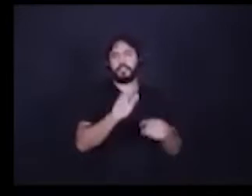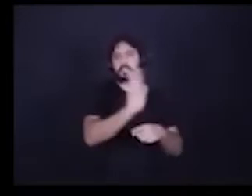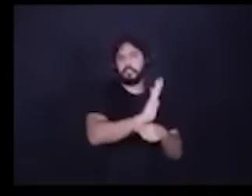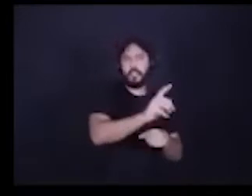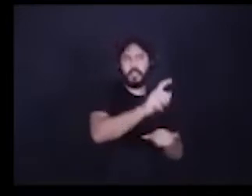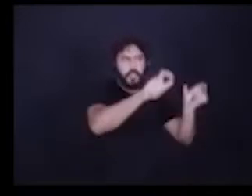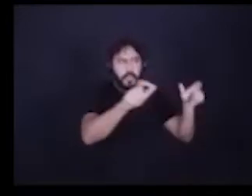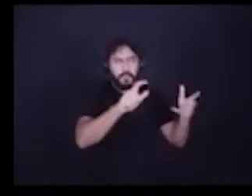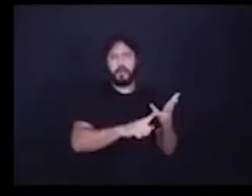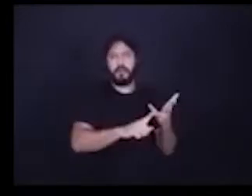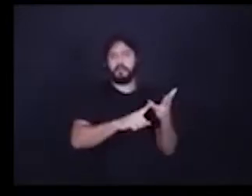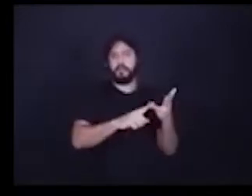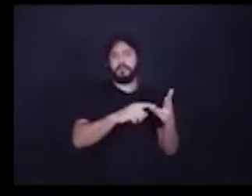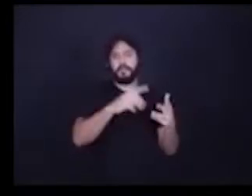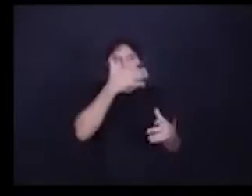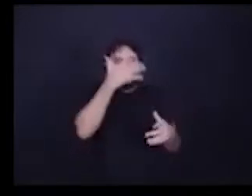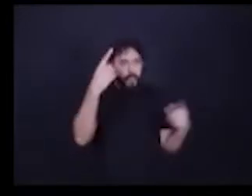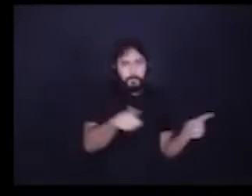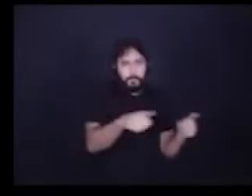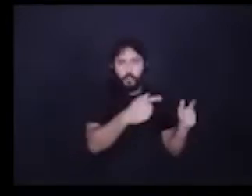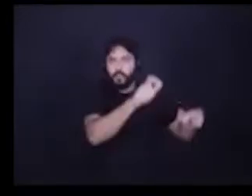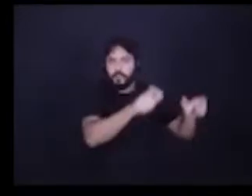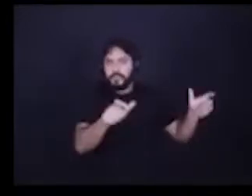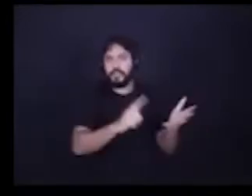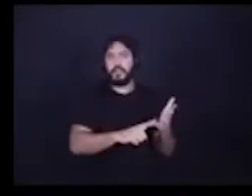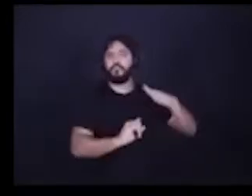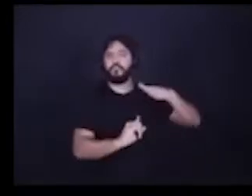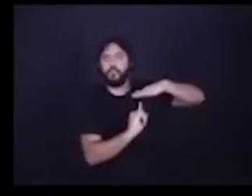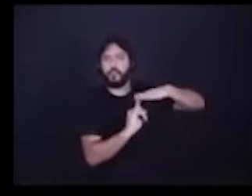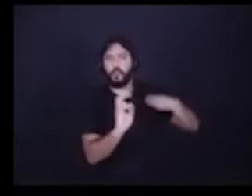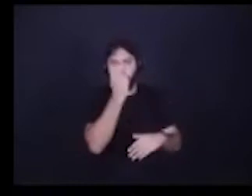músicos, instituições culturais, ONGs,